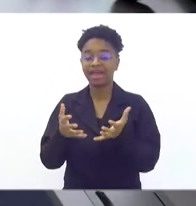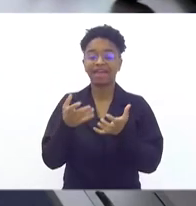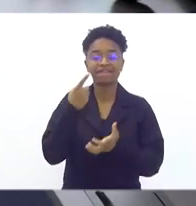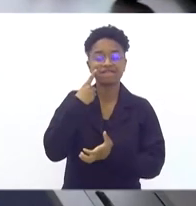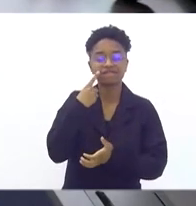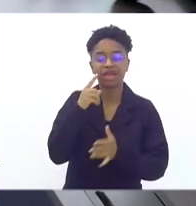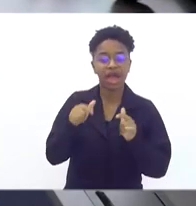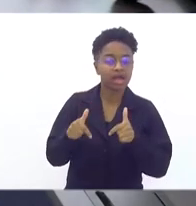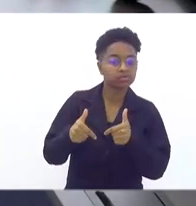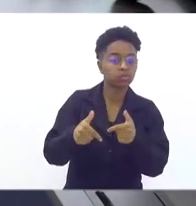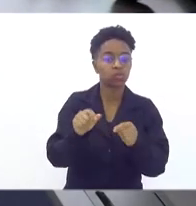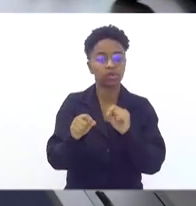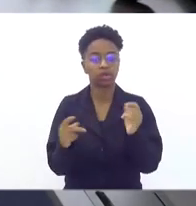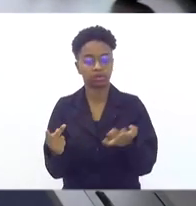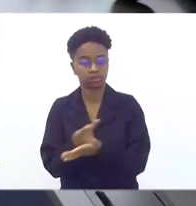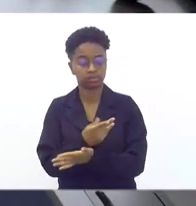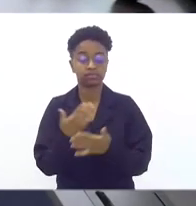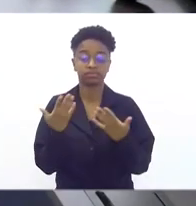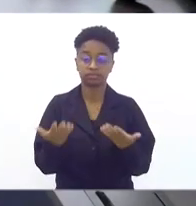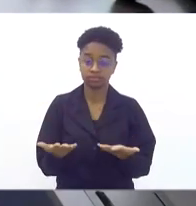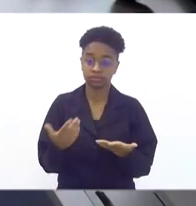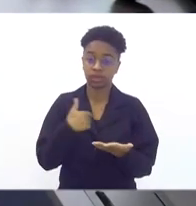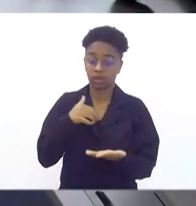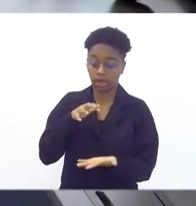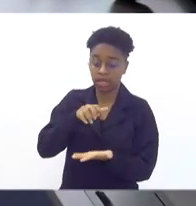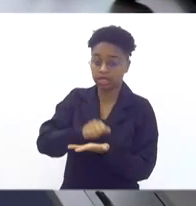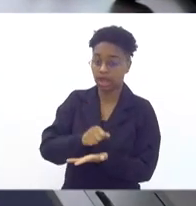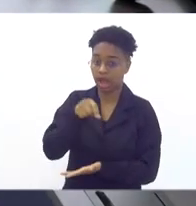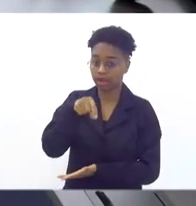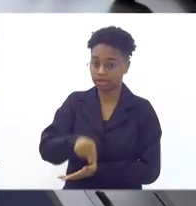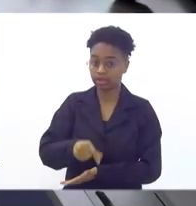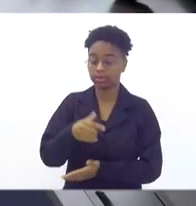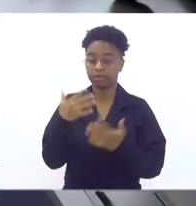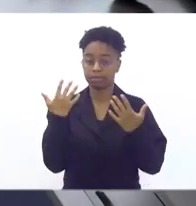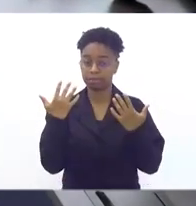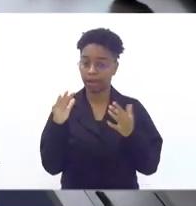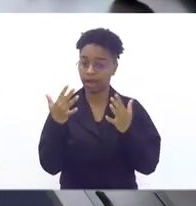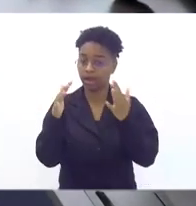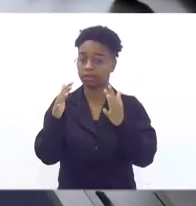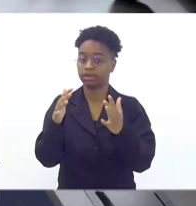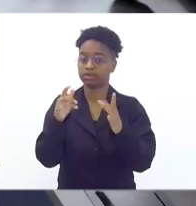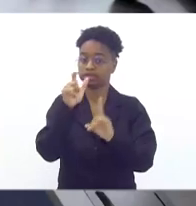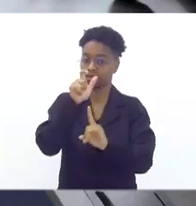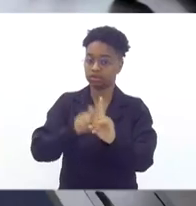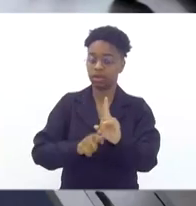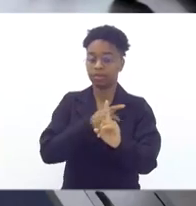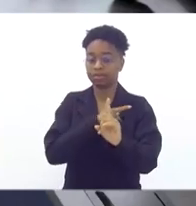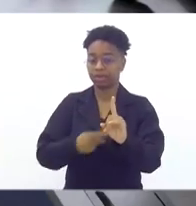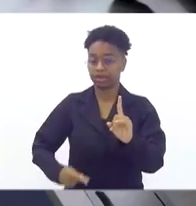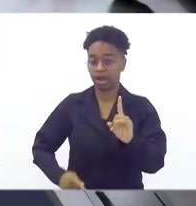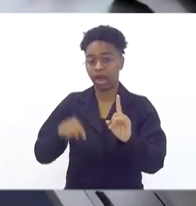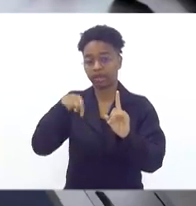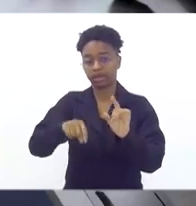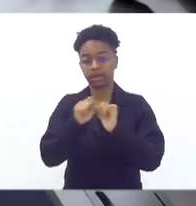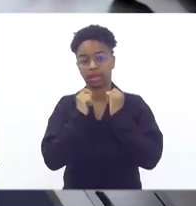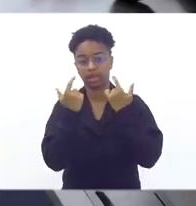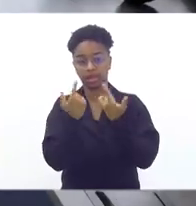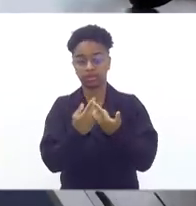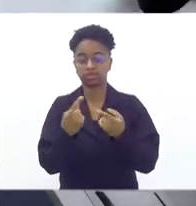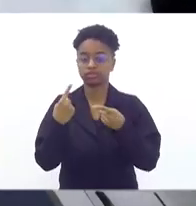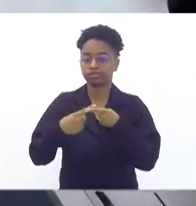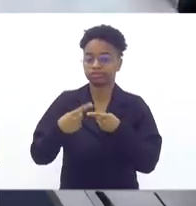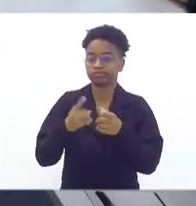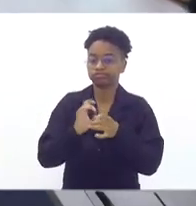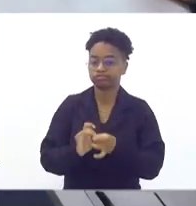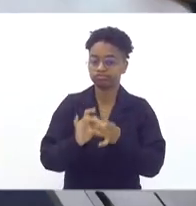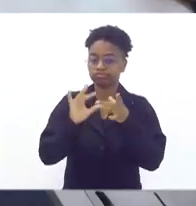o que que vai ocorrer então eu quero consignar os Meus Parabéns ao Presidente nesta casa por ter autorizado